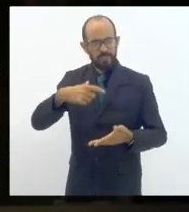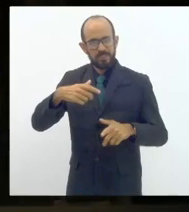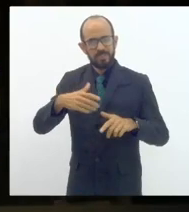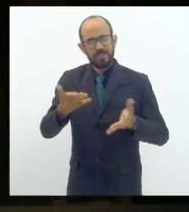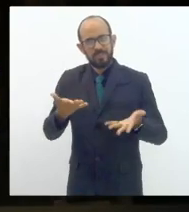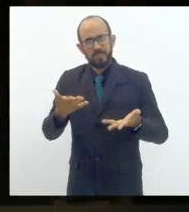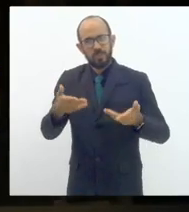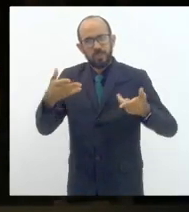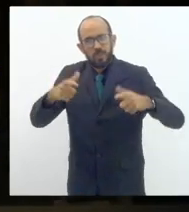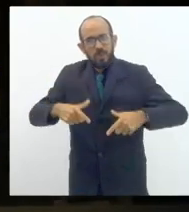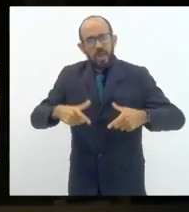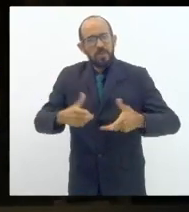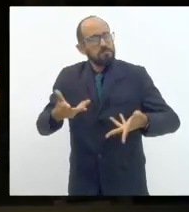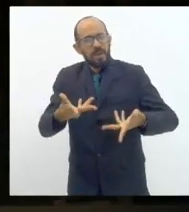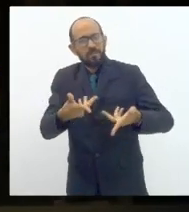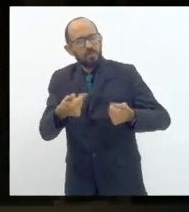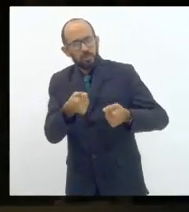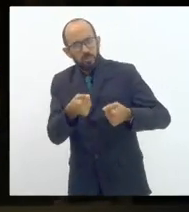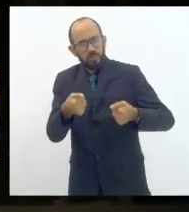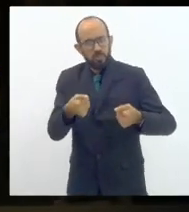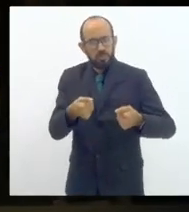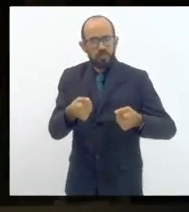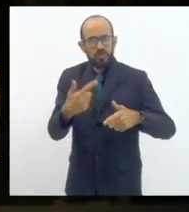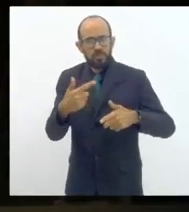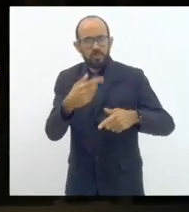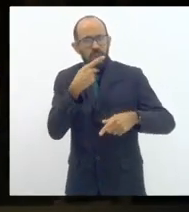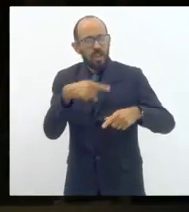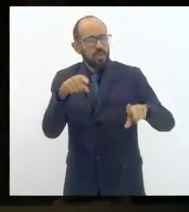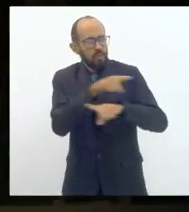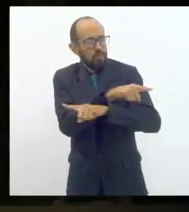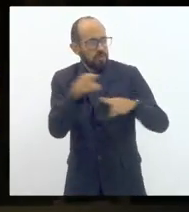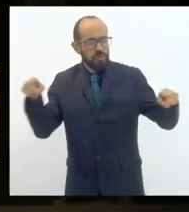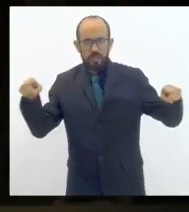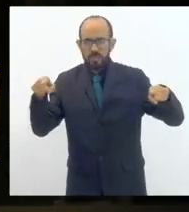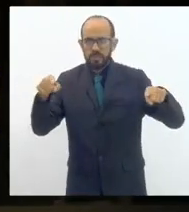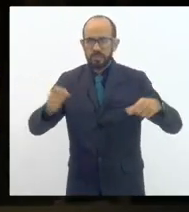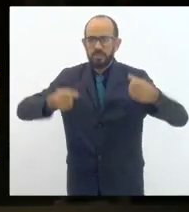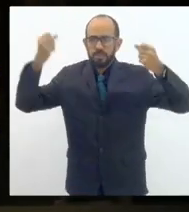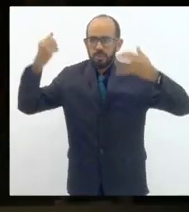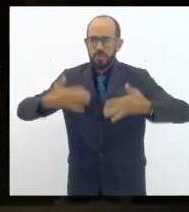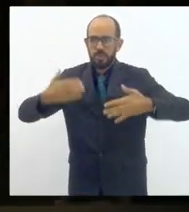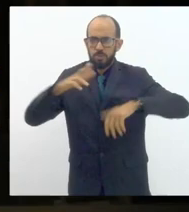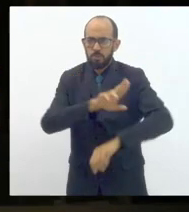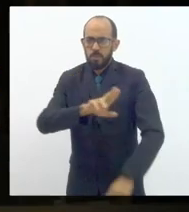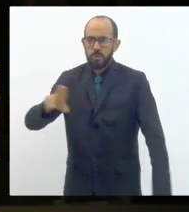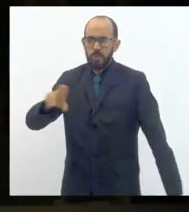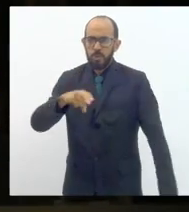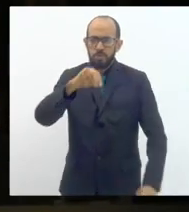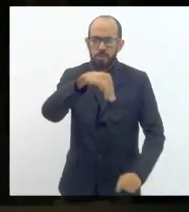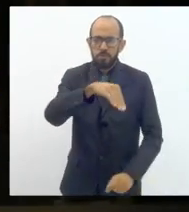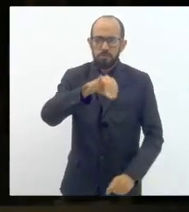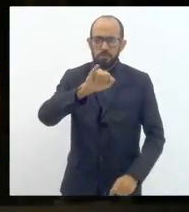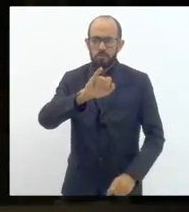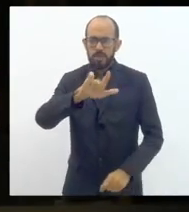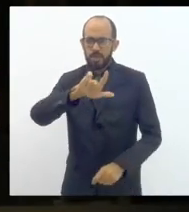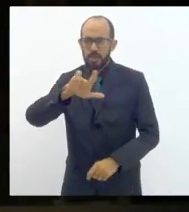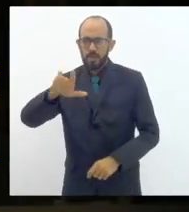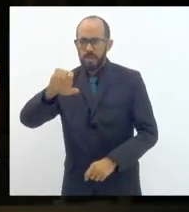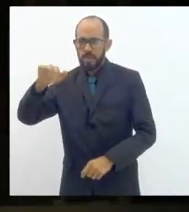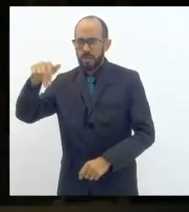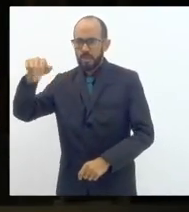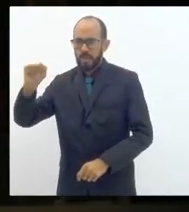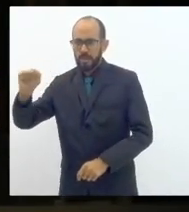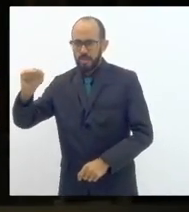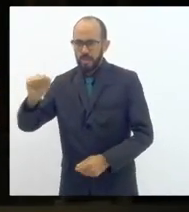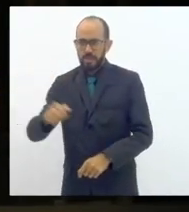coisa maravilhosa, gente, poder estar aqui falando com vocês, dizendo que meu nome é Milena Vitória, sou da